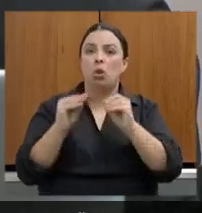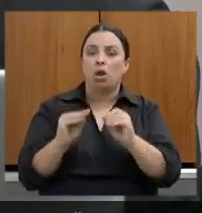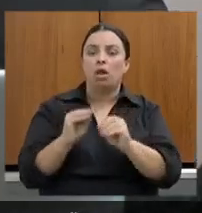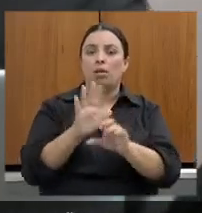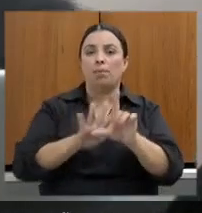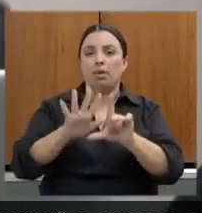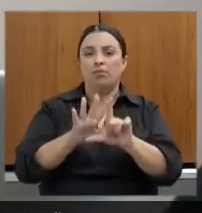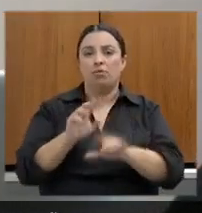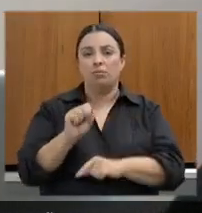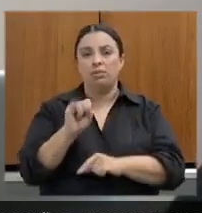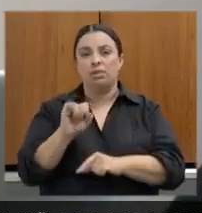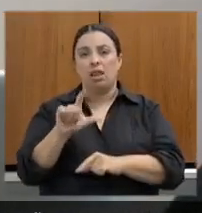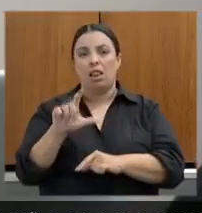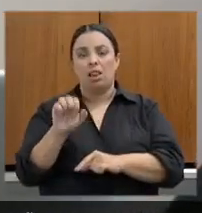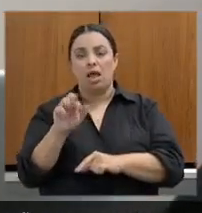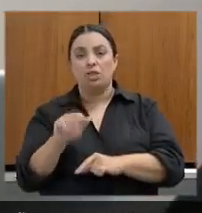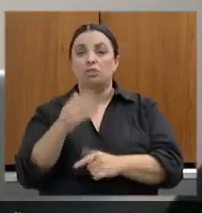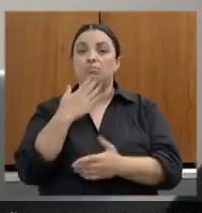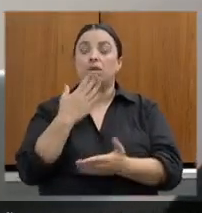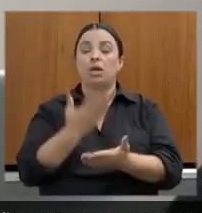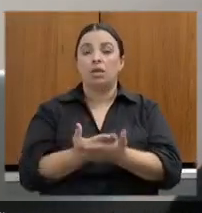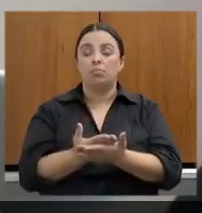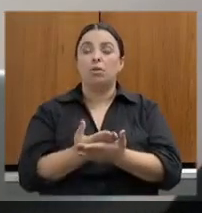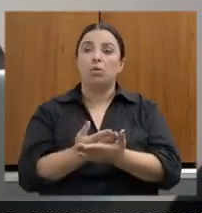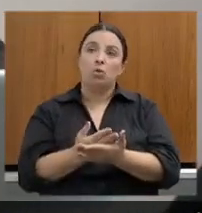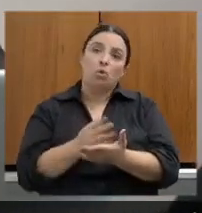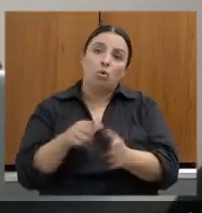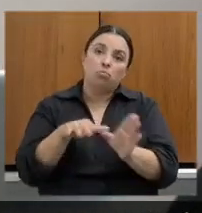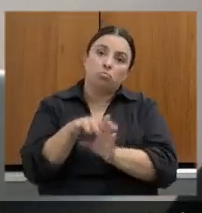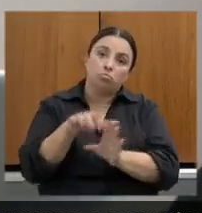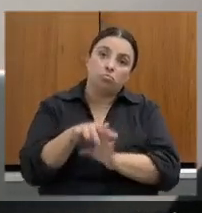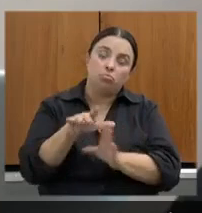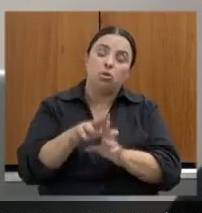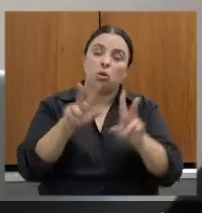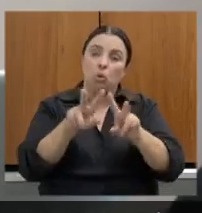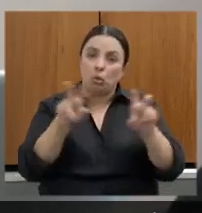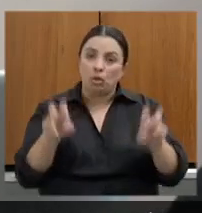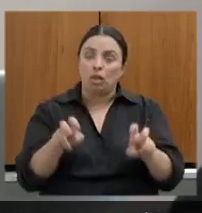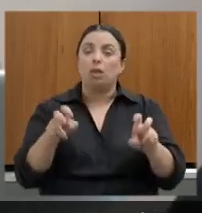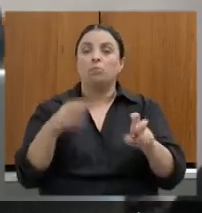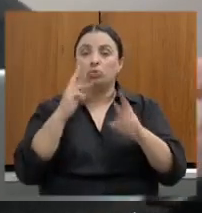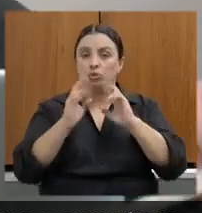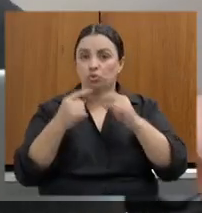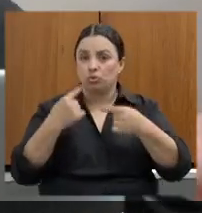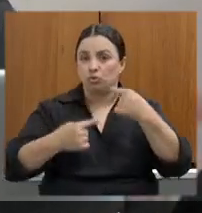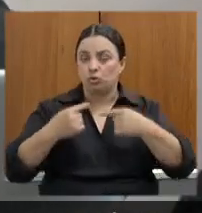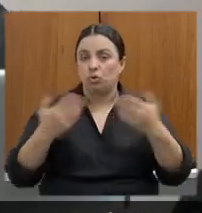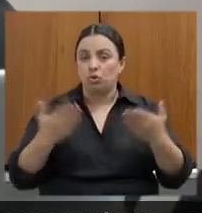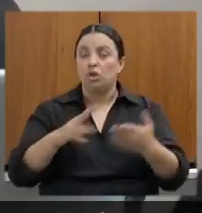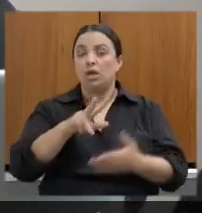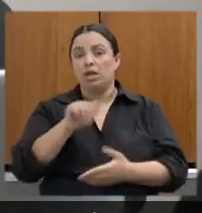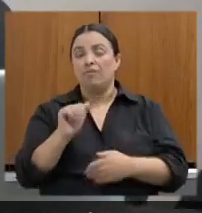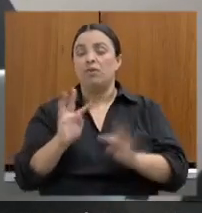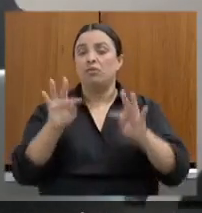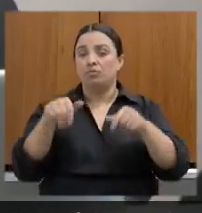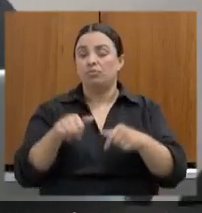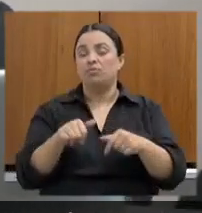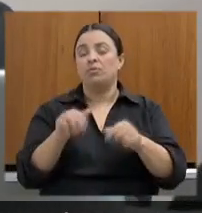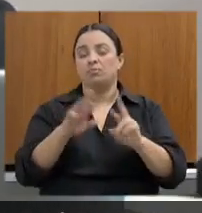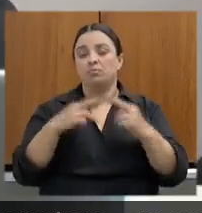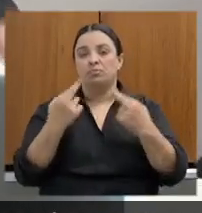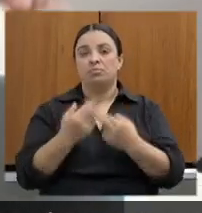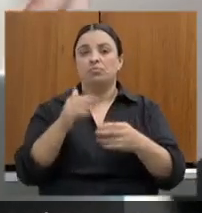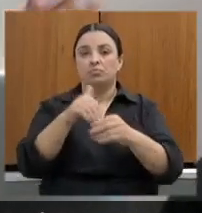ou pessoalmente requerimentos conterão recomendações referentes ao tema abordado que serão deliberados ao final dessa reunião presidência